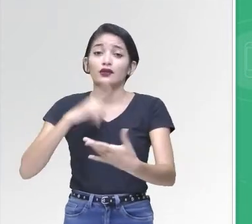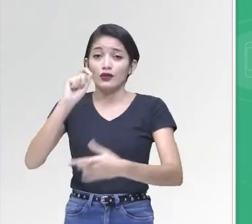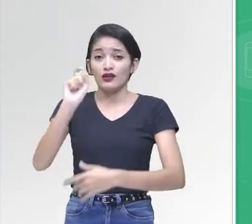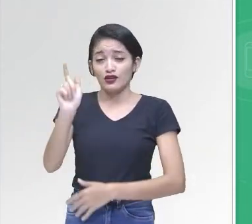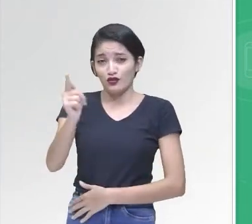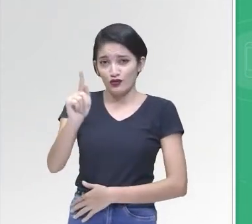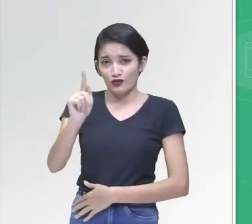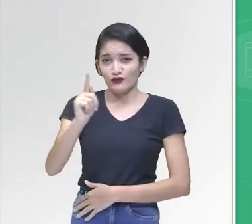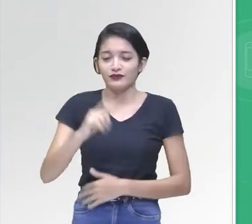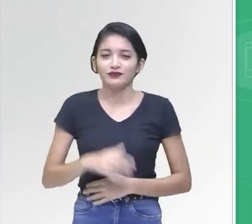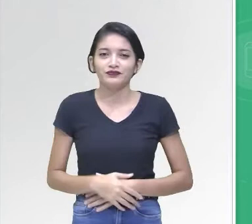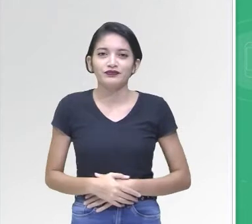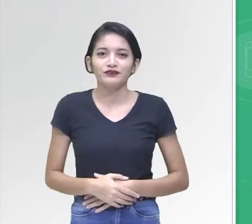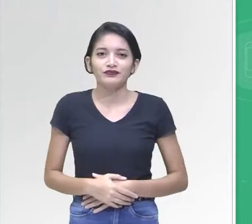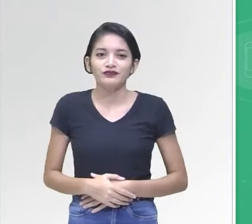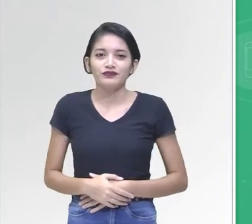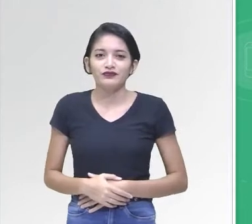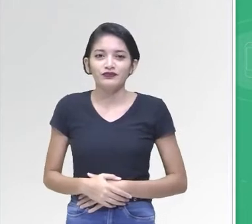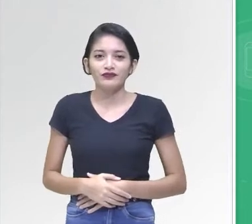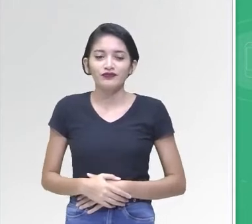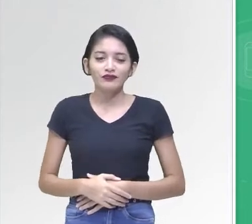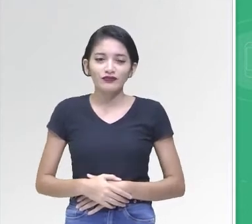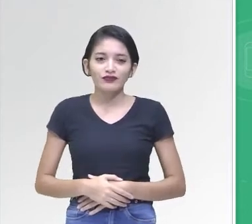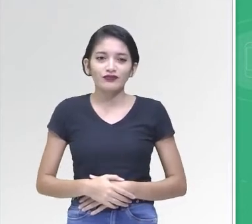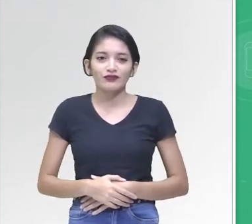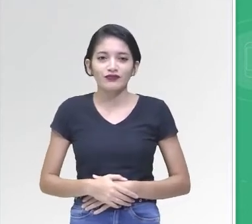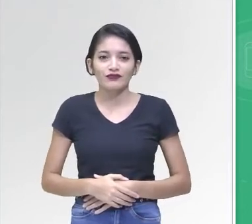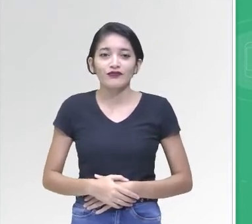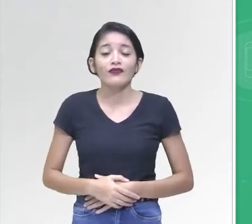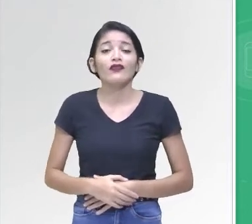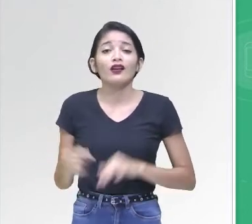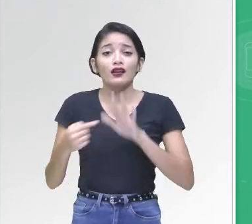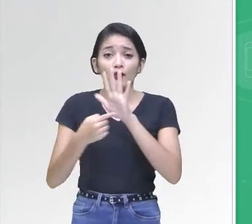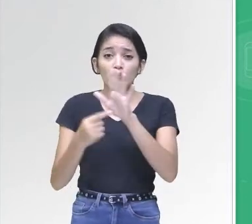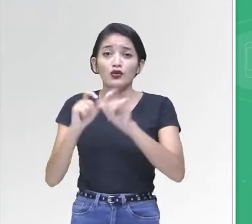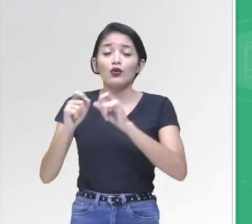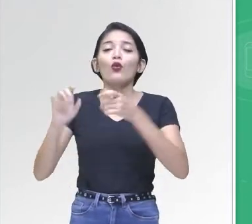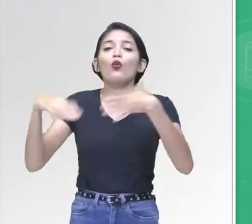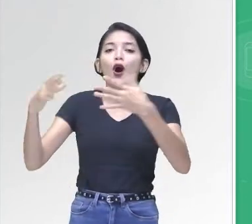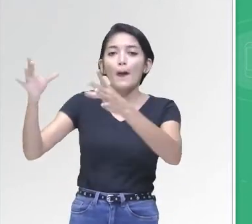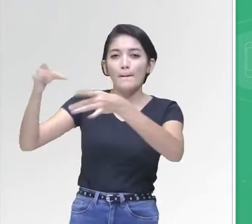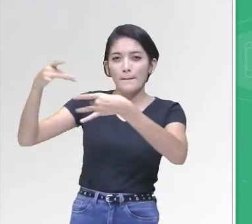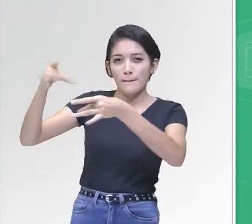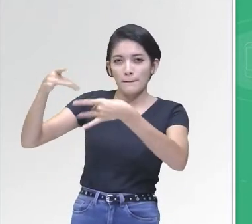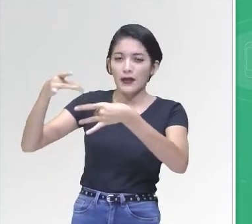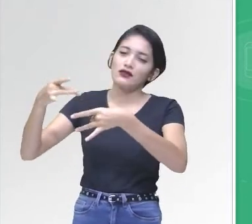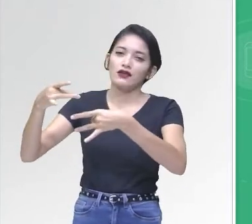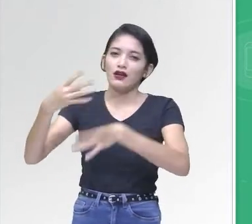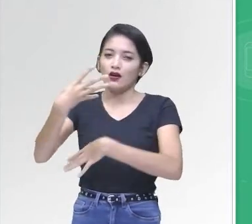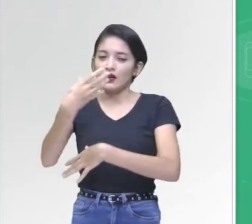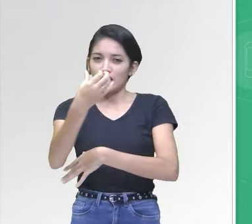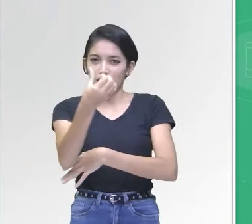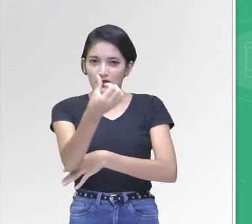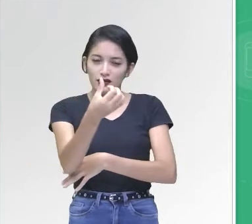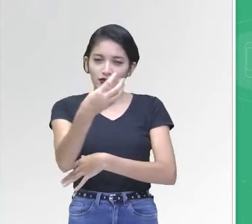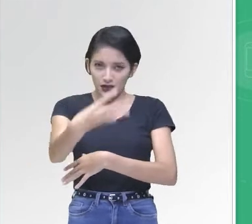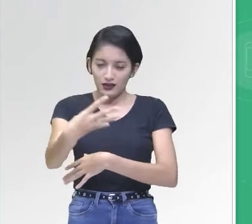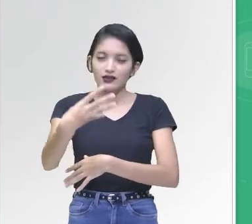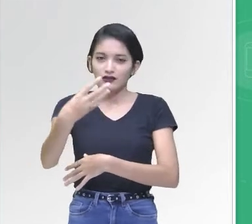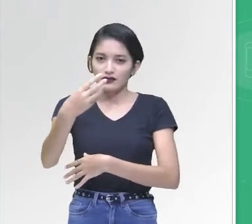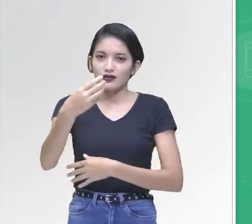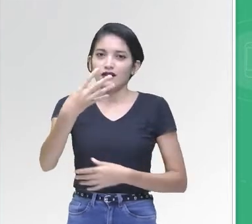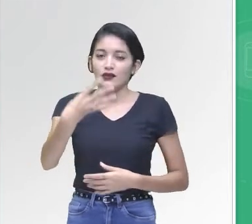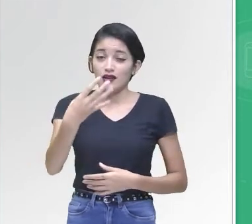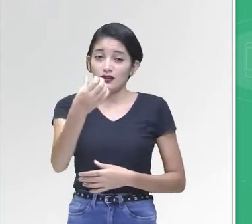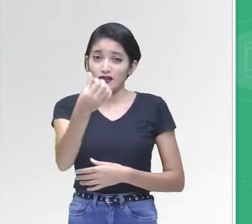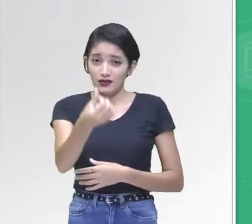Então, vamos lá. Ler texto, página 43. Então, já sabe que na página 43 do livro de Língua e Literatura tem um